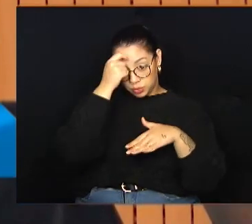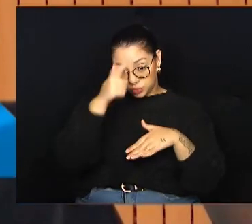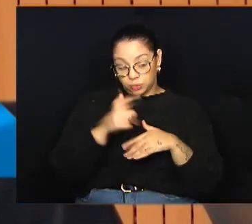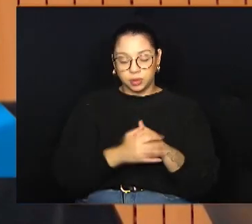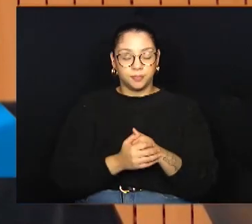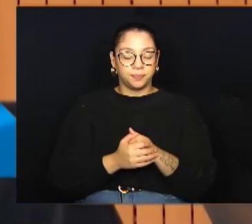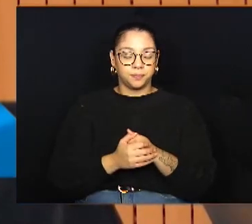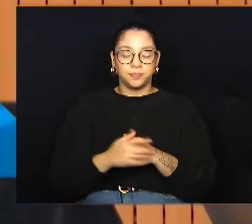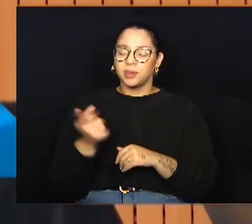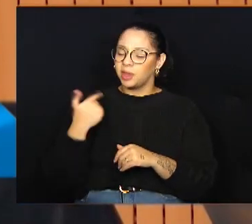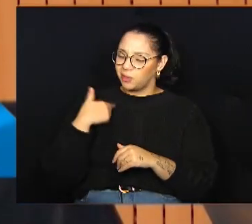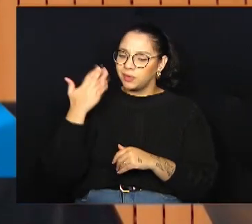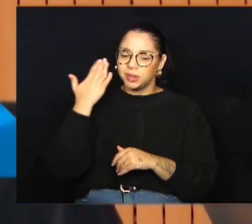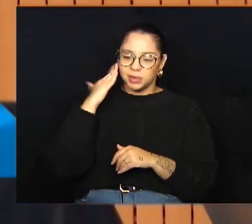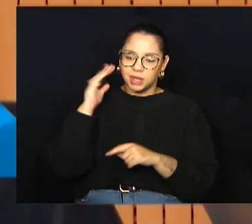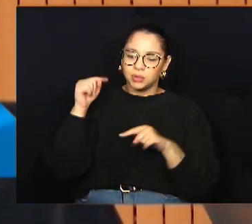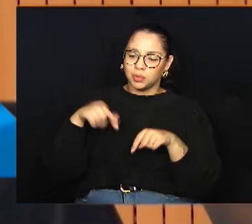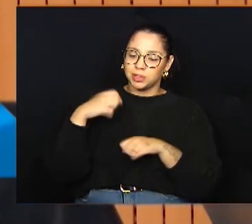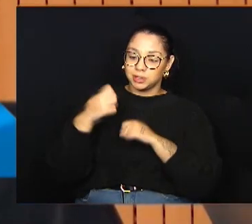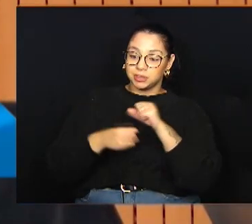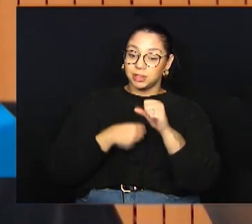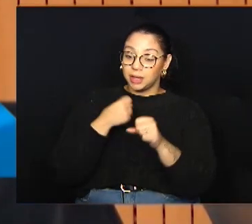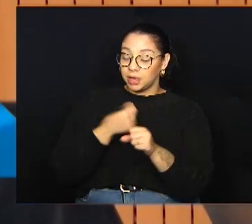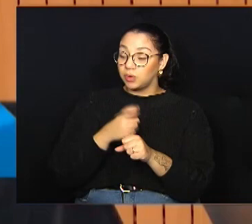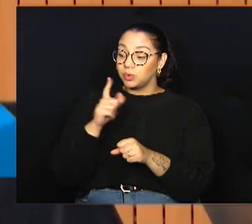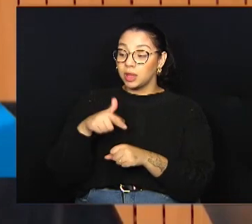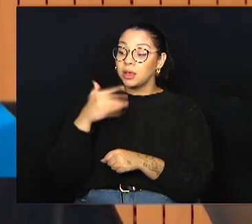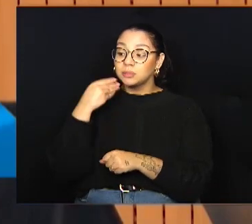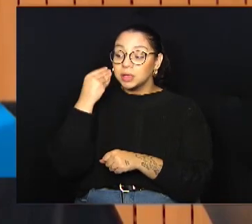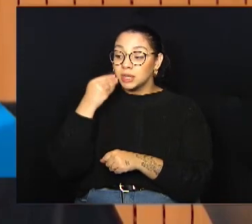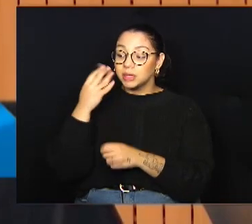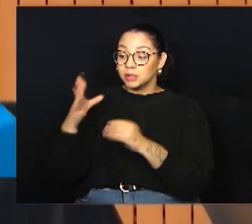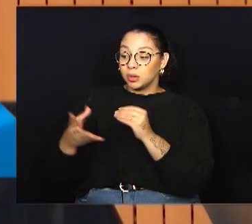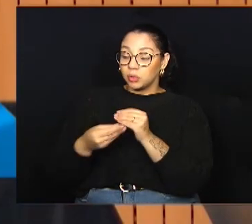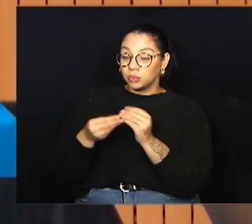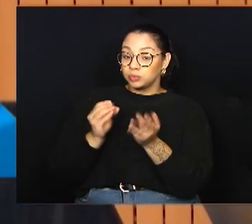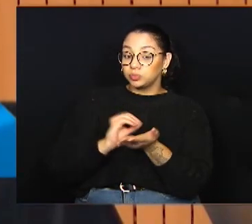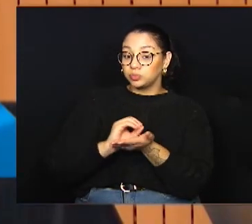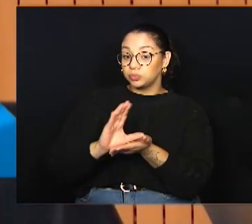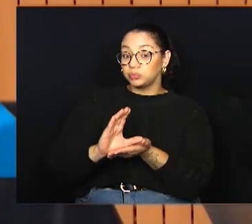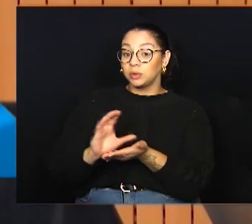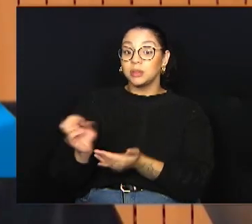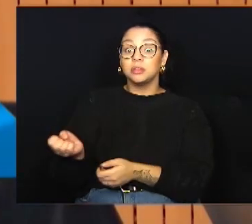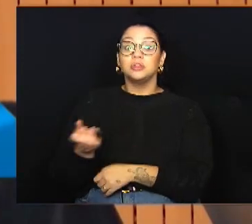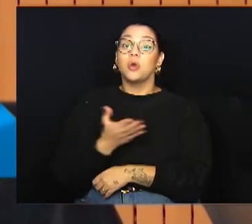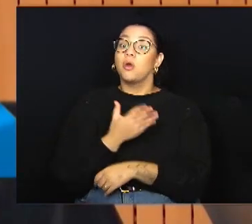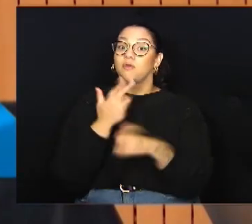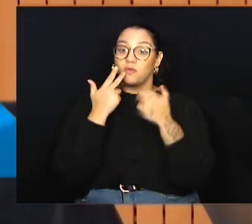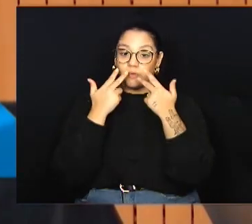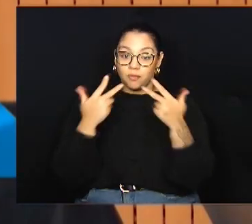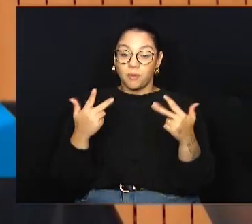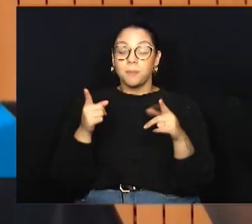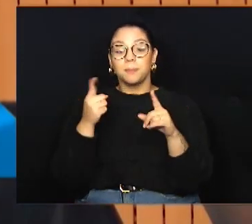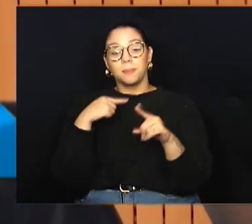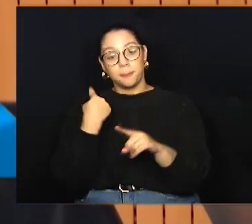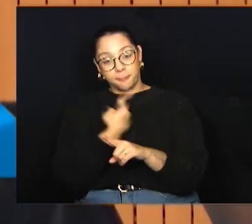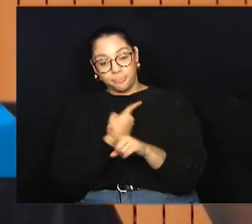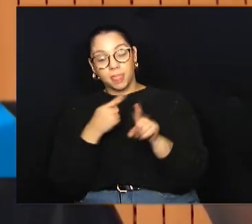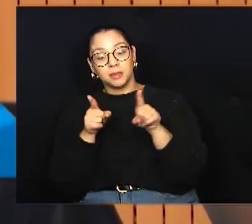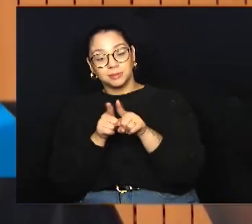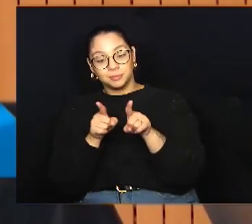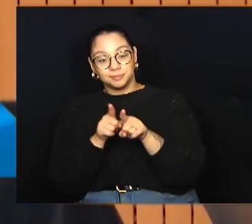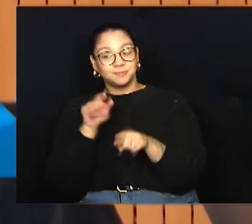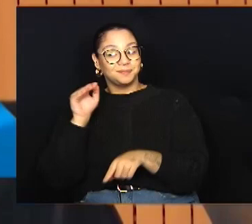ano que essa experiência das emendas impositivas está sendo nova para todo mundo, né? Então, até mesmo para a gente tem acionado